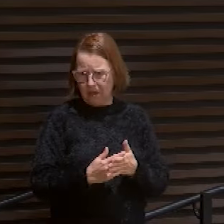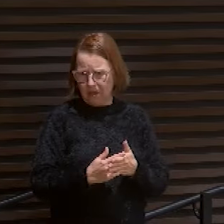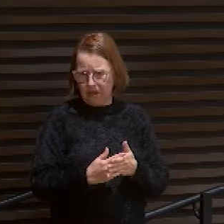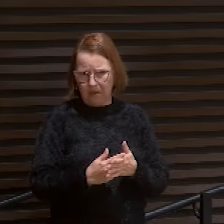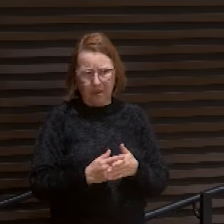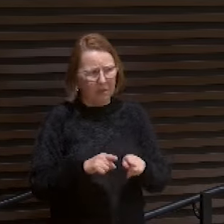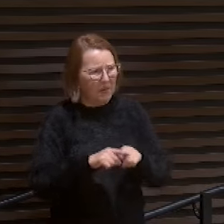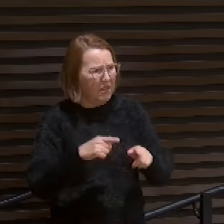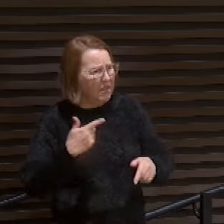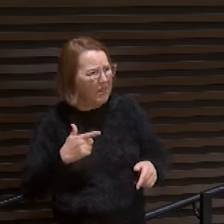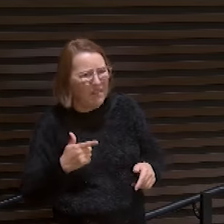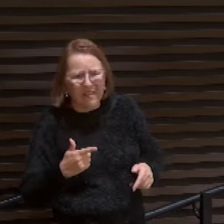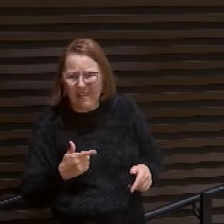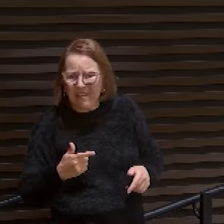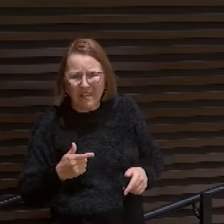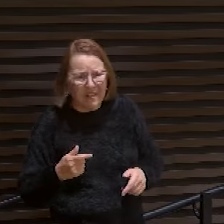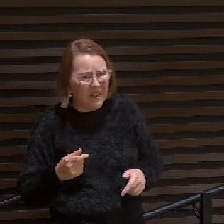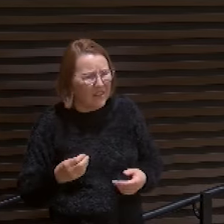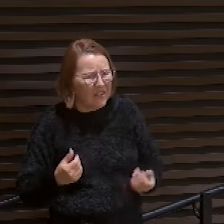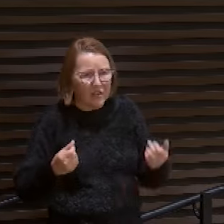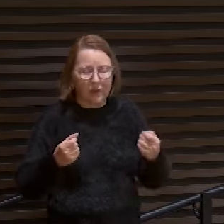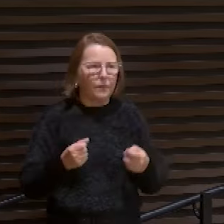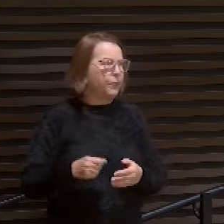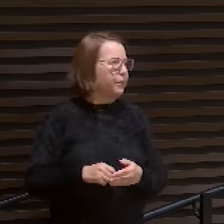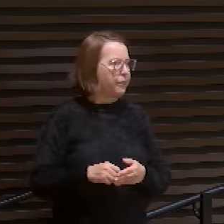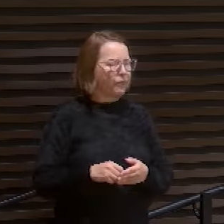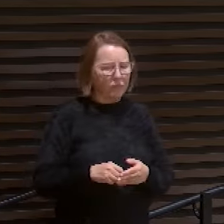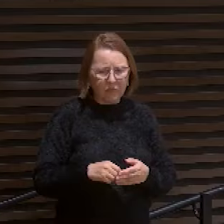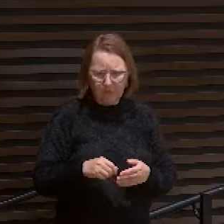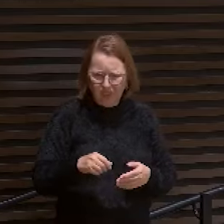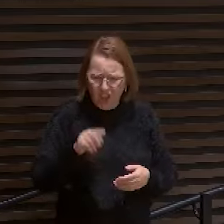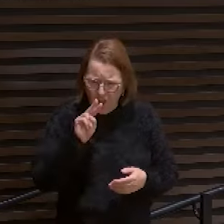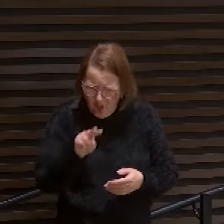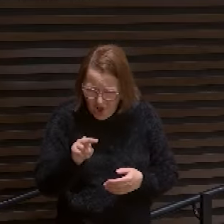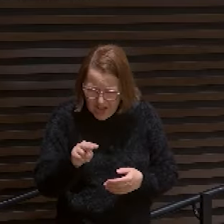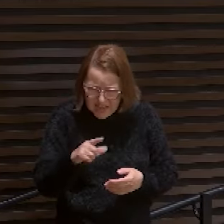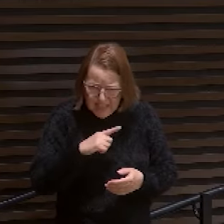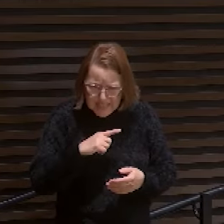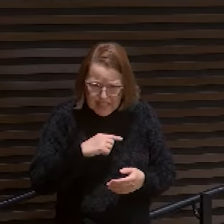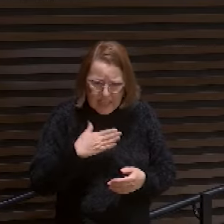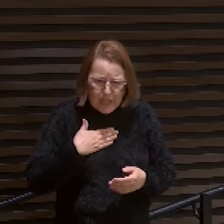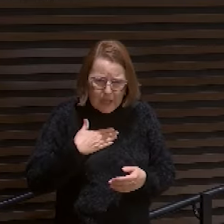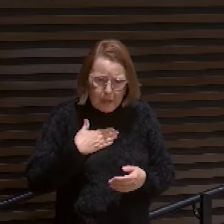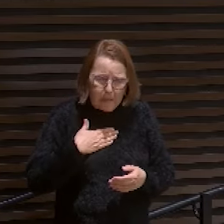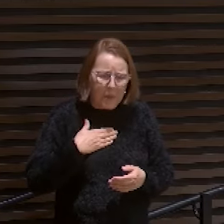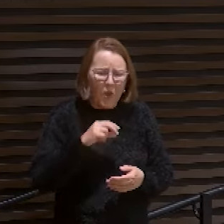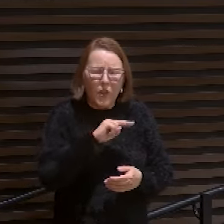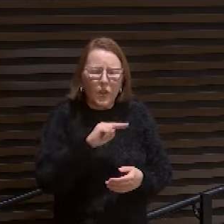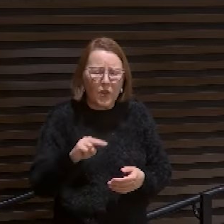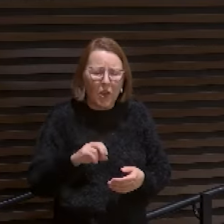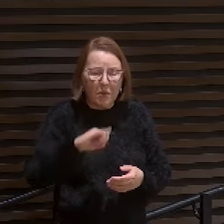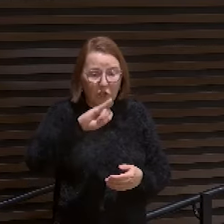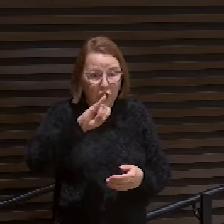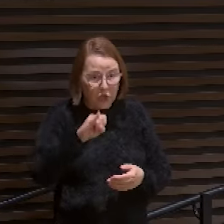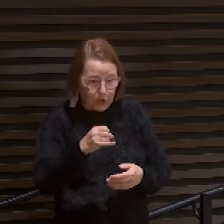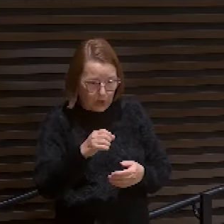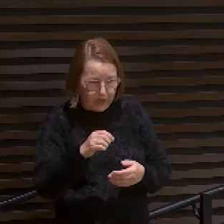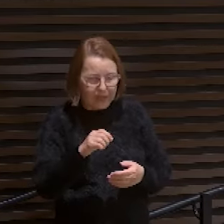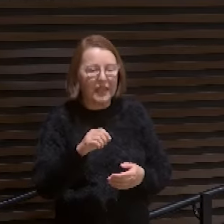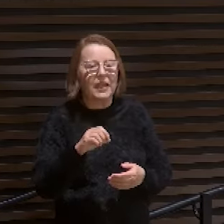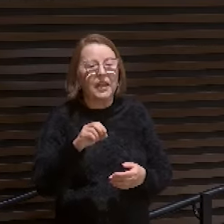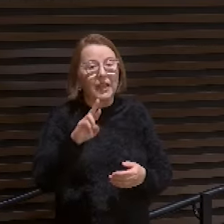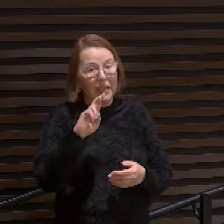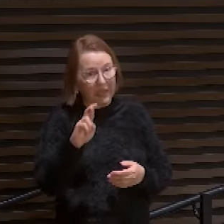R$1.000. Mas olha, repara aí que tem JR aqui. JR era o nome dele,